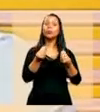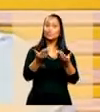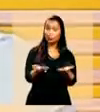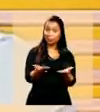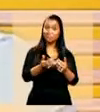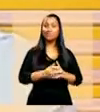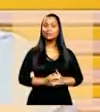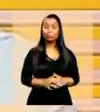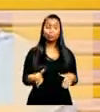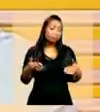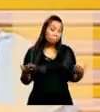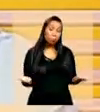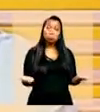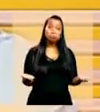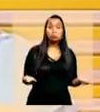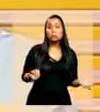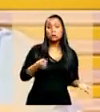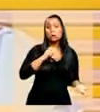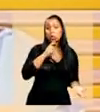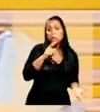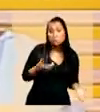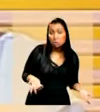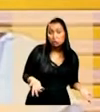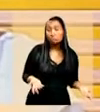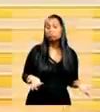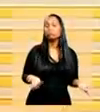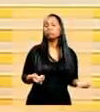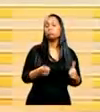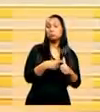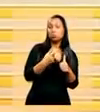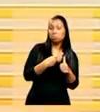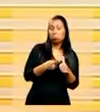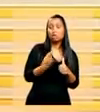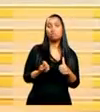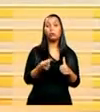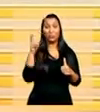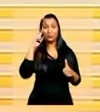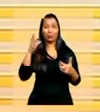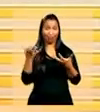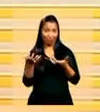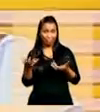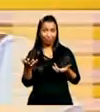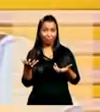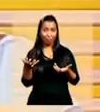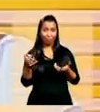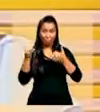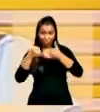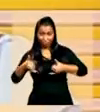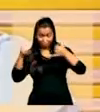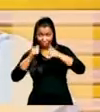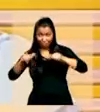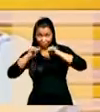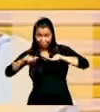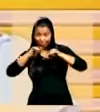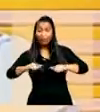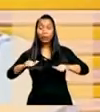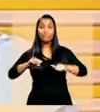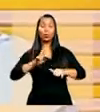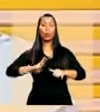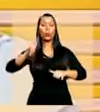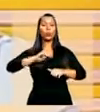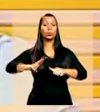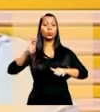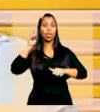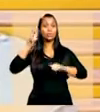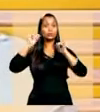estou oferecendo. Então, não adianta. Primeiro de tudo, quer contar história, quer ser um contador de história,